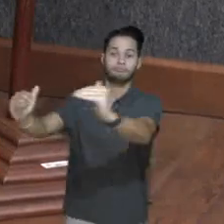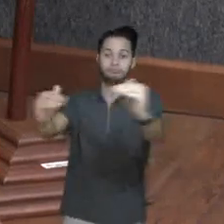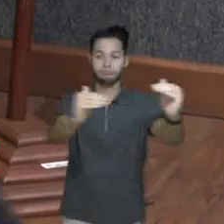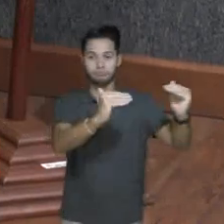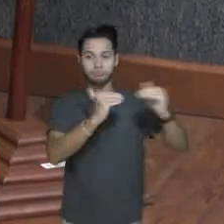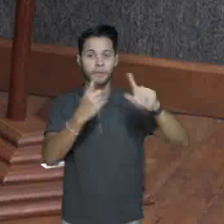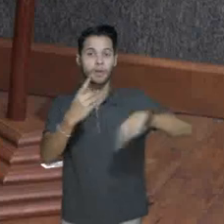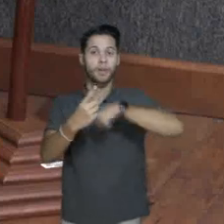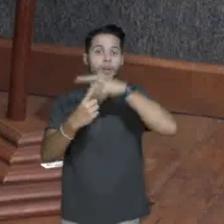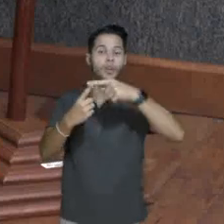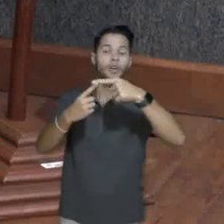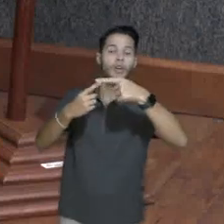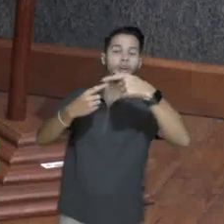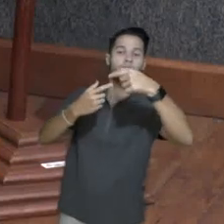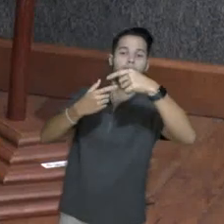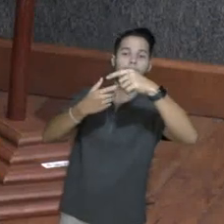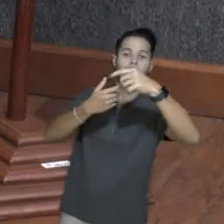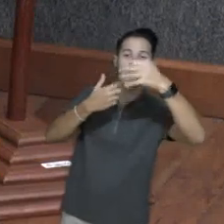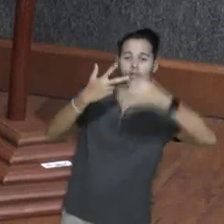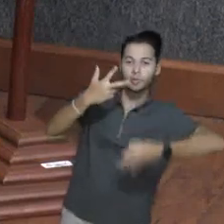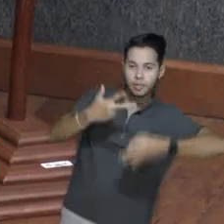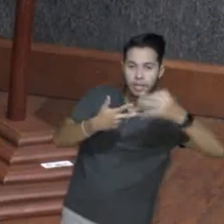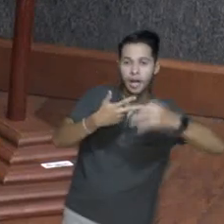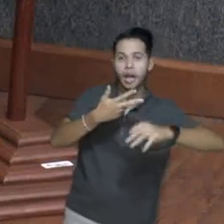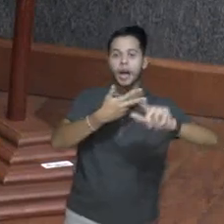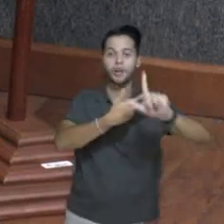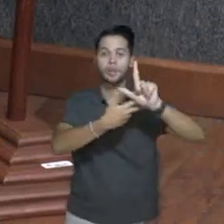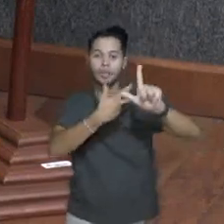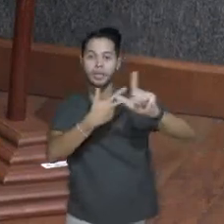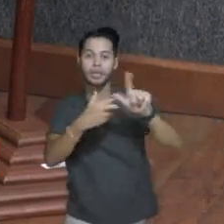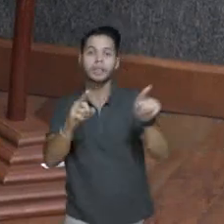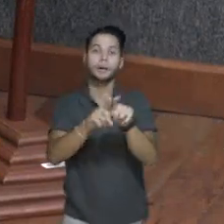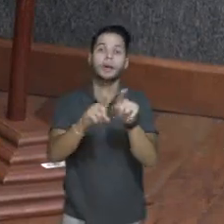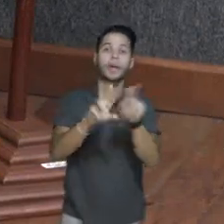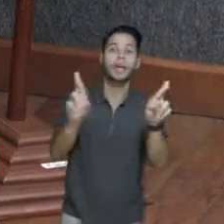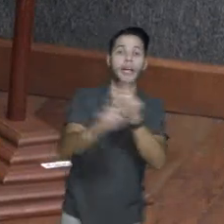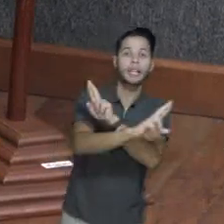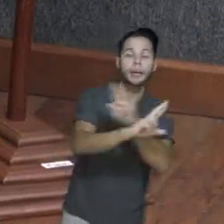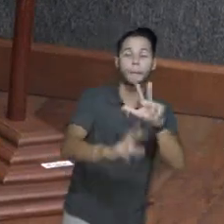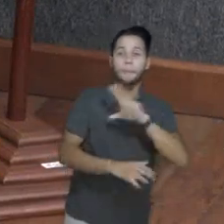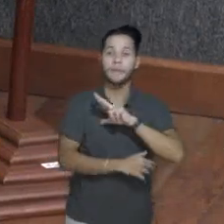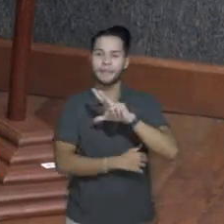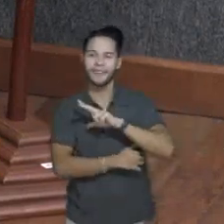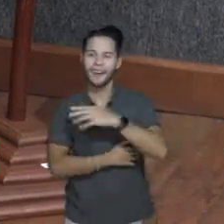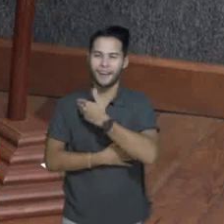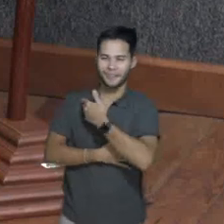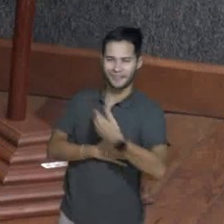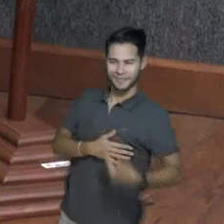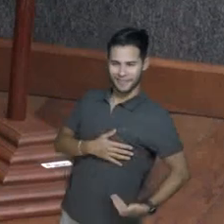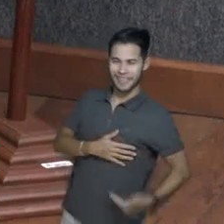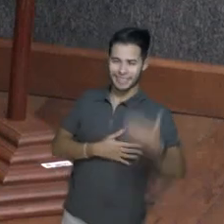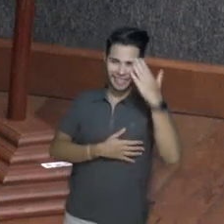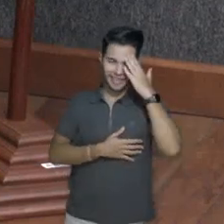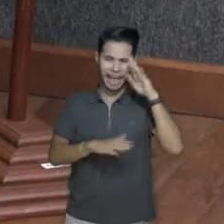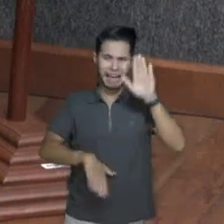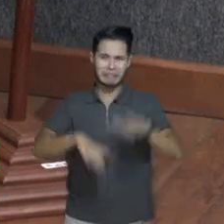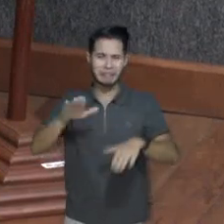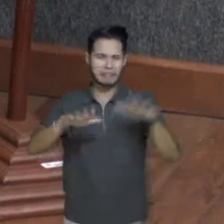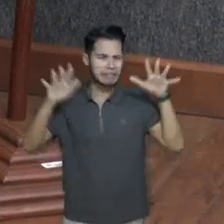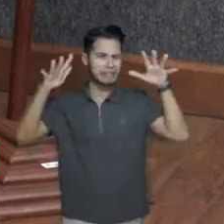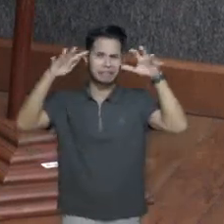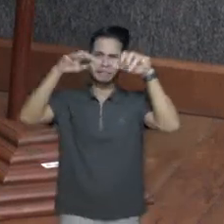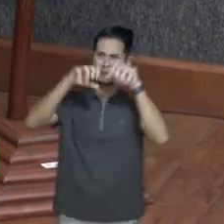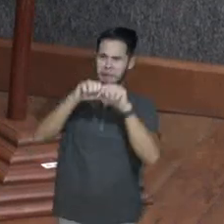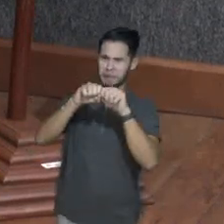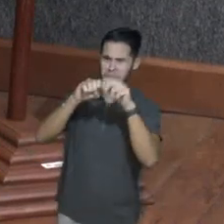empresas privadas o relacionamento público-privado essa simbiose às vezes que tem obscura entre o público e o privado